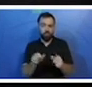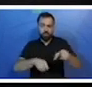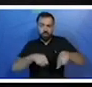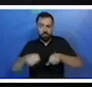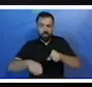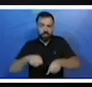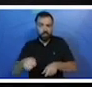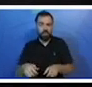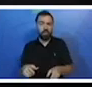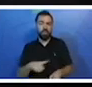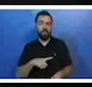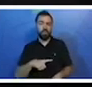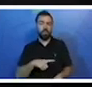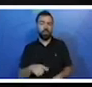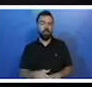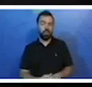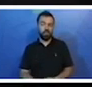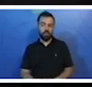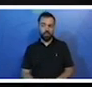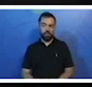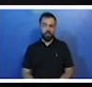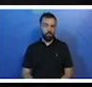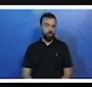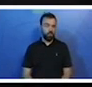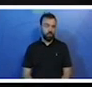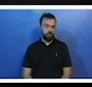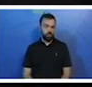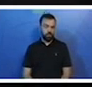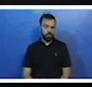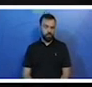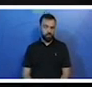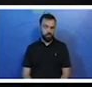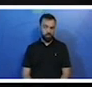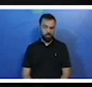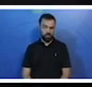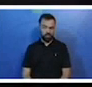isso de interação social, quando as pessoas se juntam para fazer algum tipo de atividade.